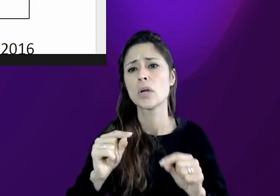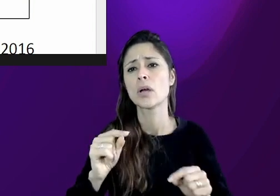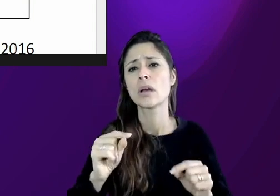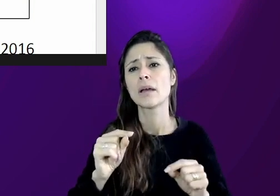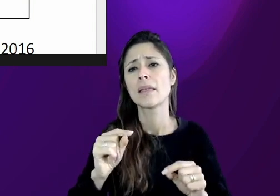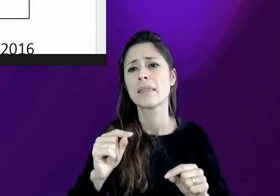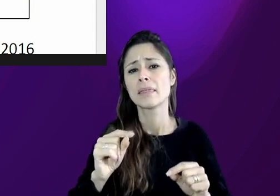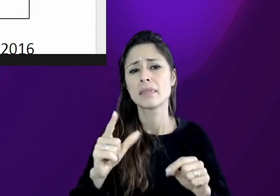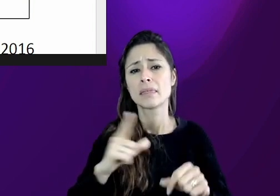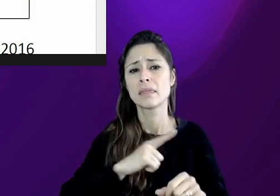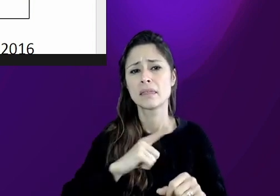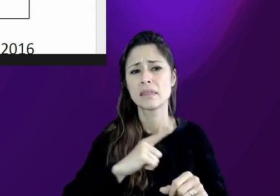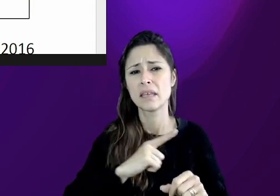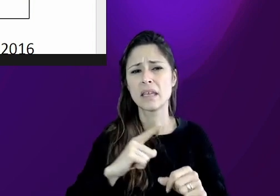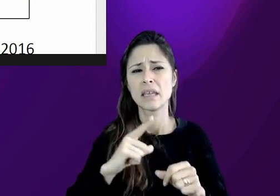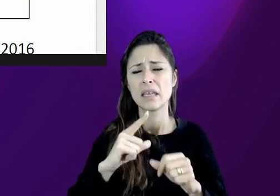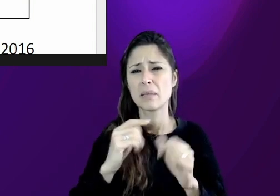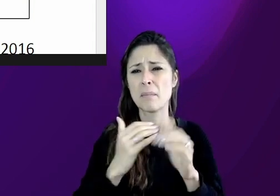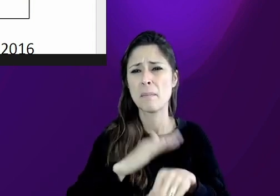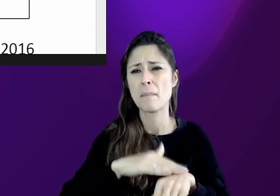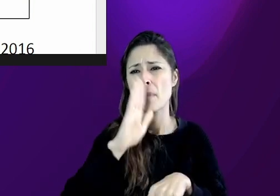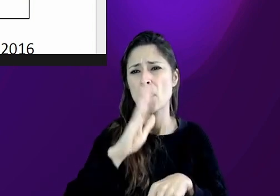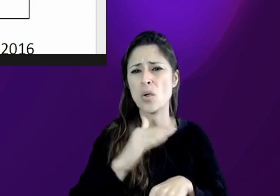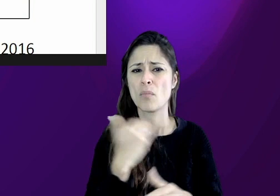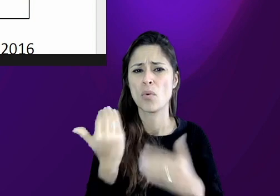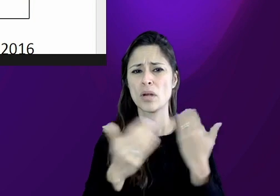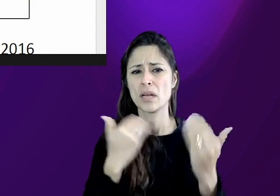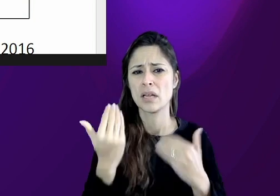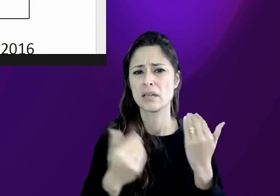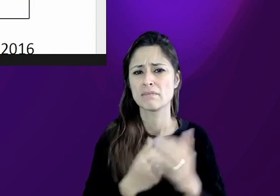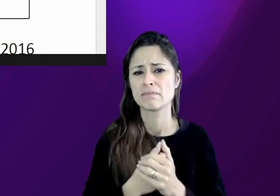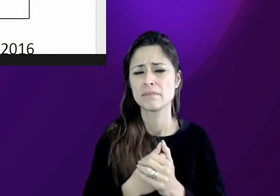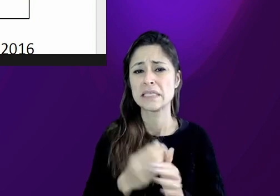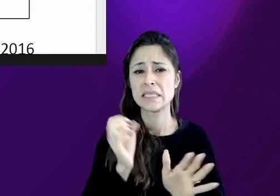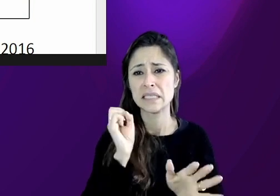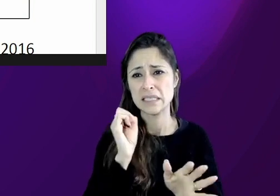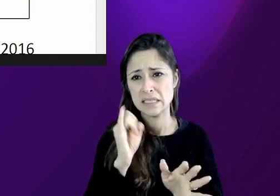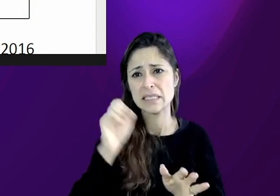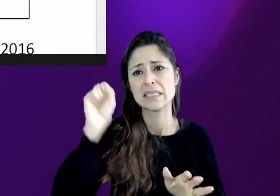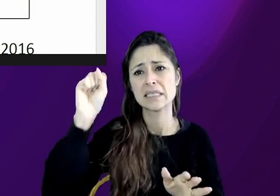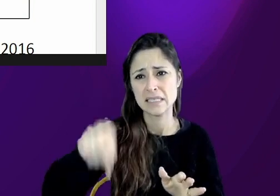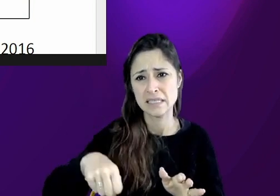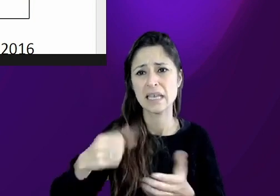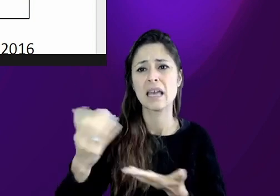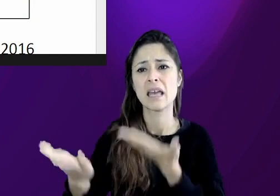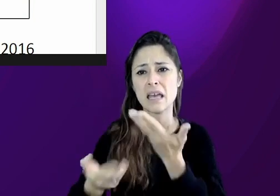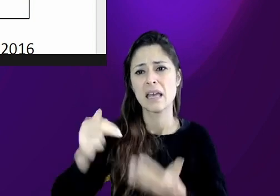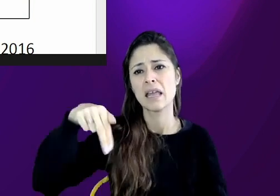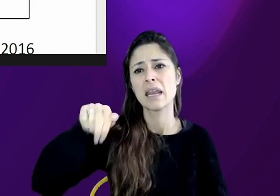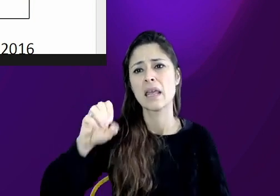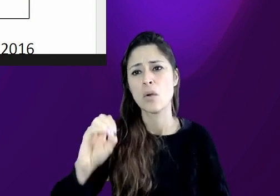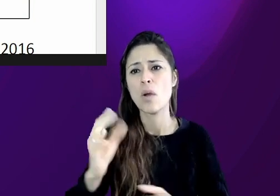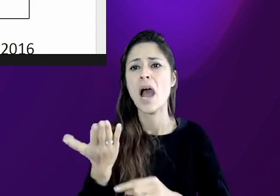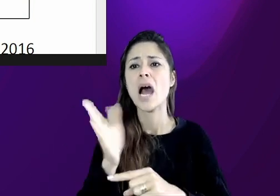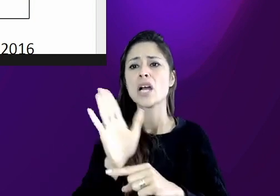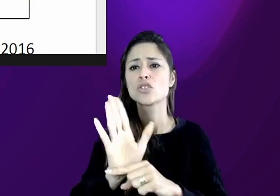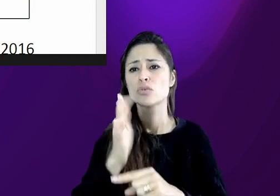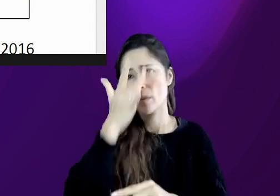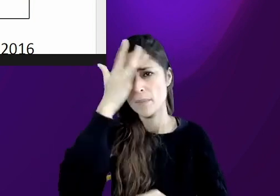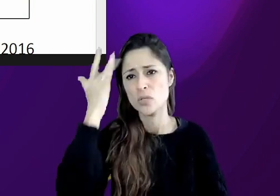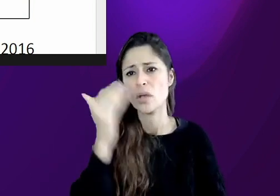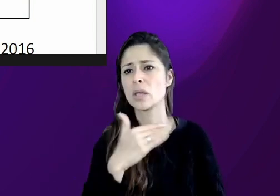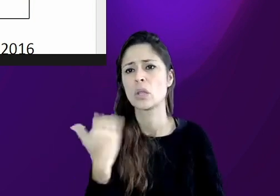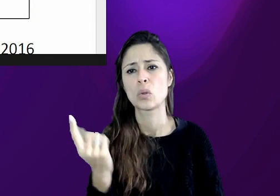porque você faz um tratamento neoadjuvante prévio. Então, sim, a neoadjuvância diminui o risco de alguém morrer.